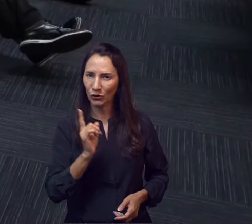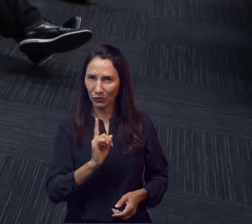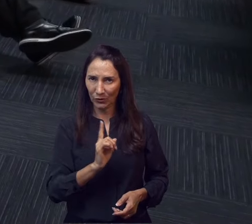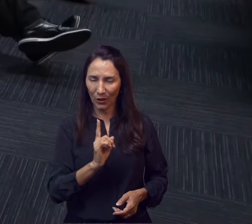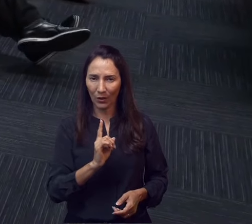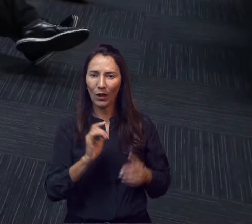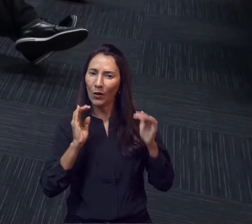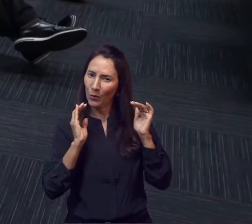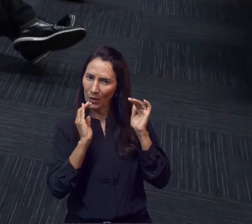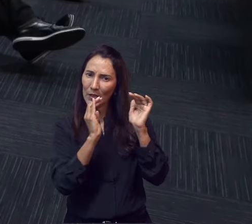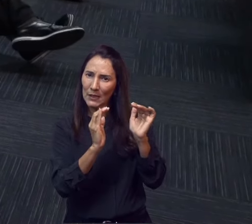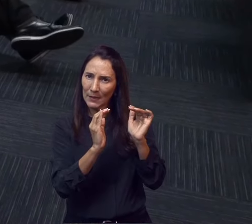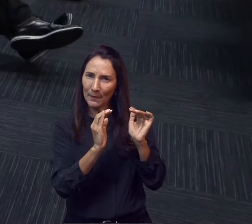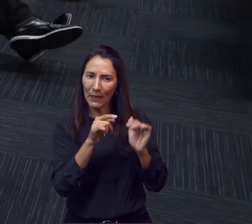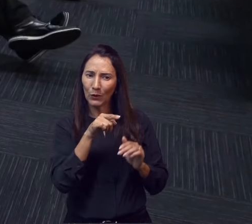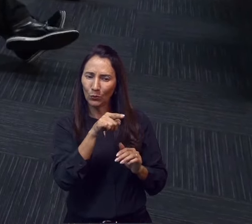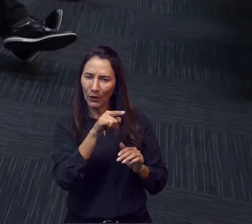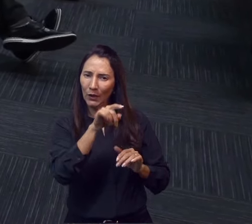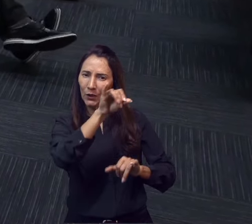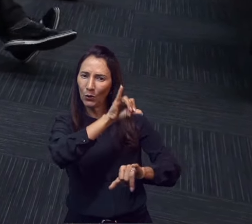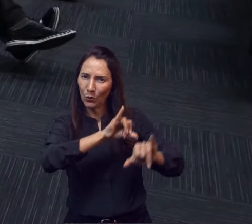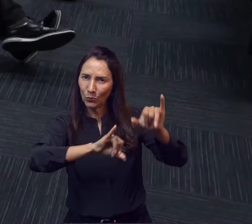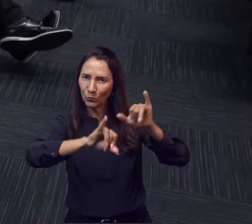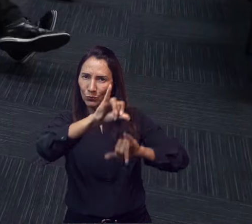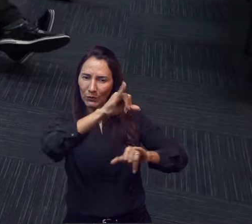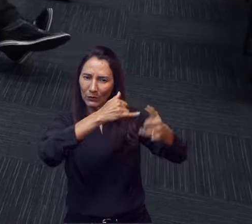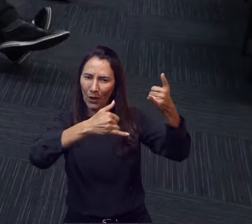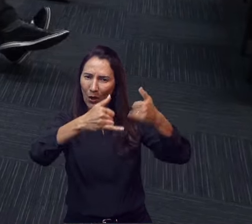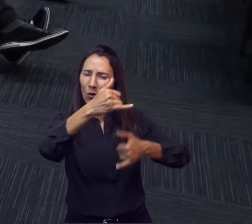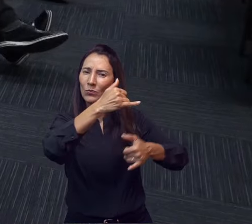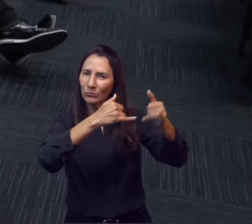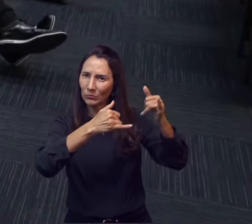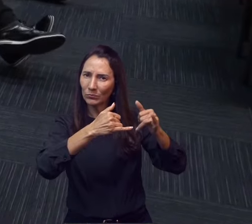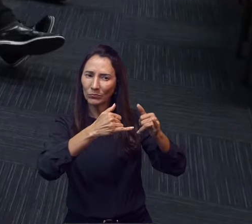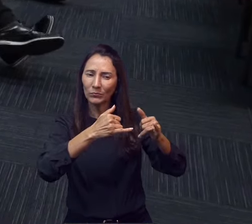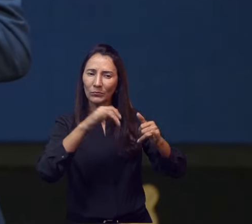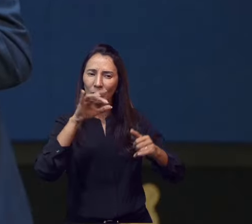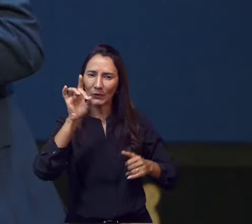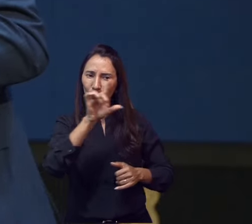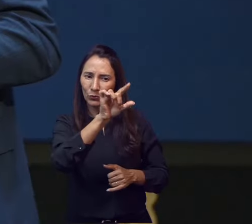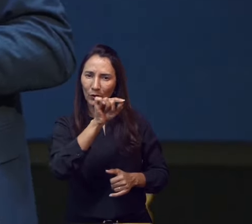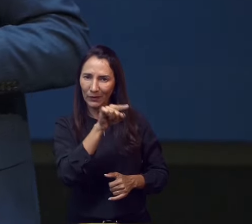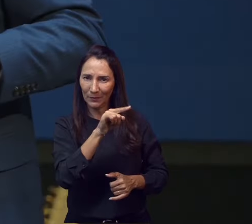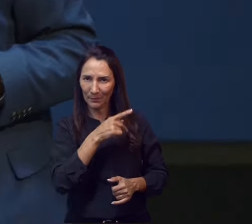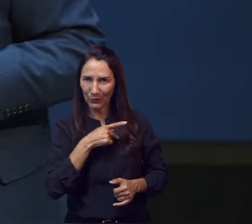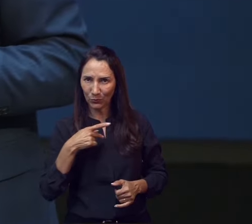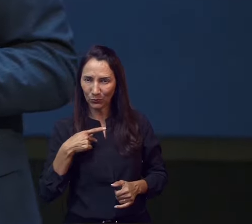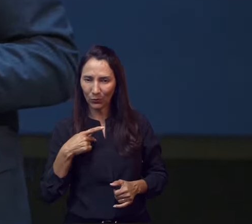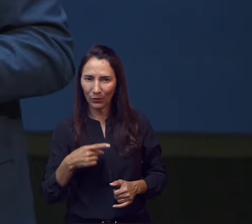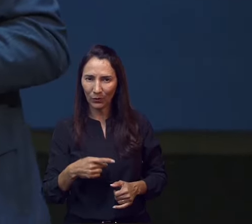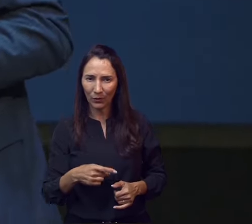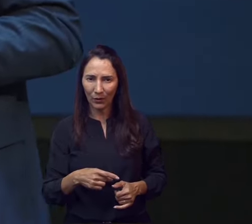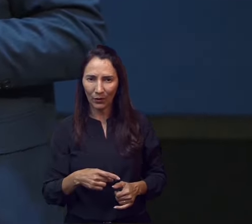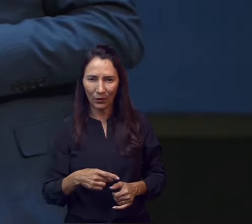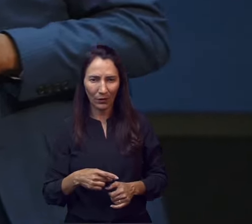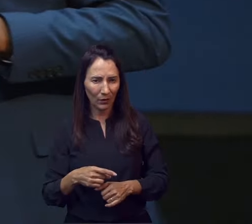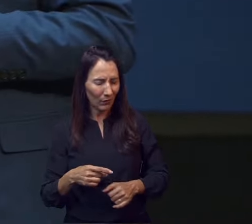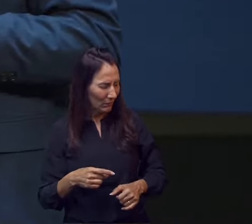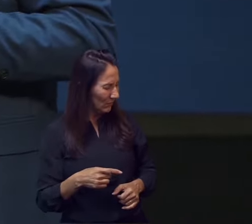por respeitar a unção os anos e o testemunho dele essa pessoa falou você tá chamando